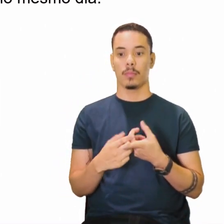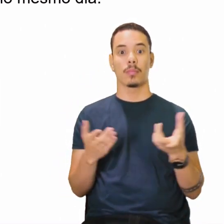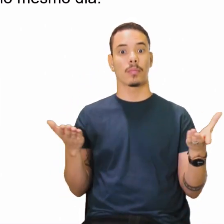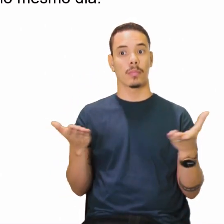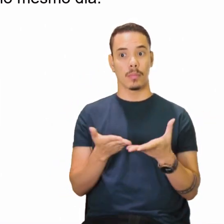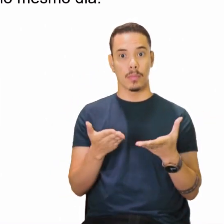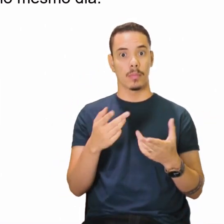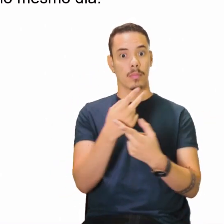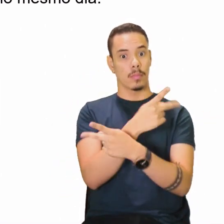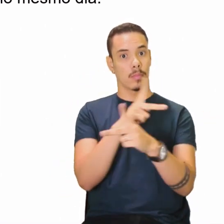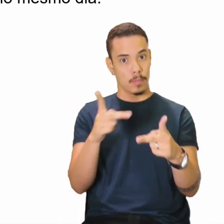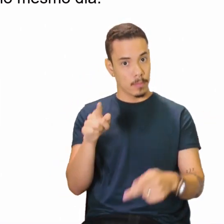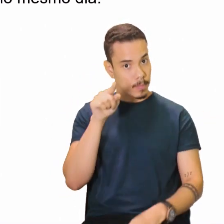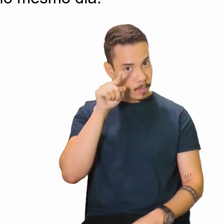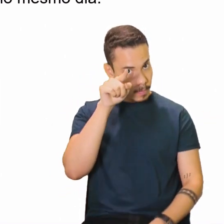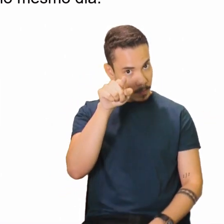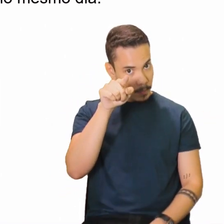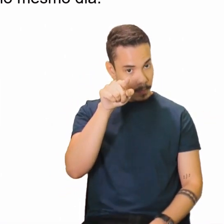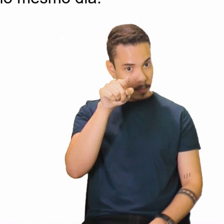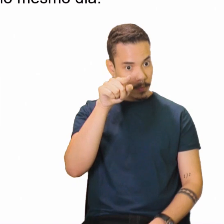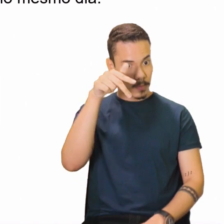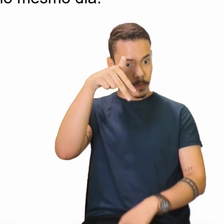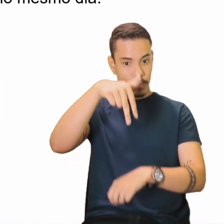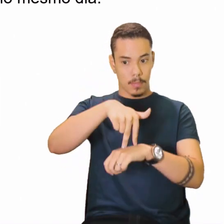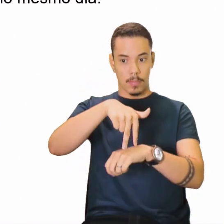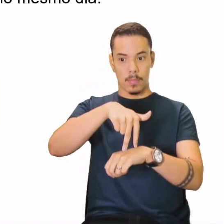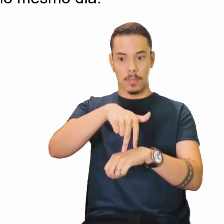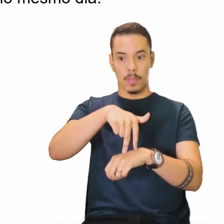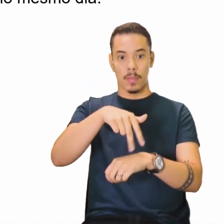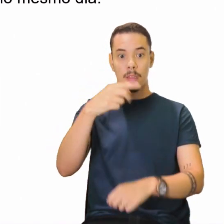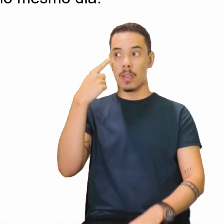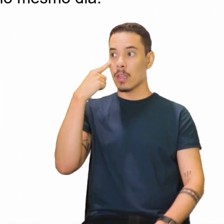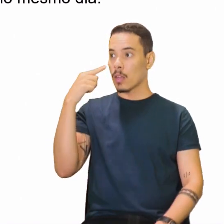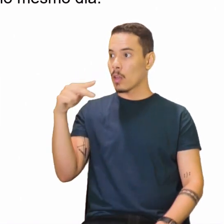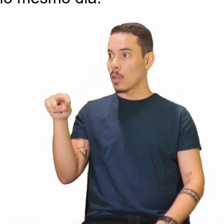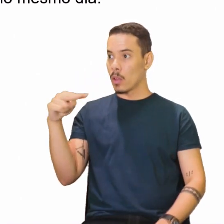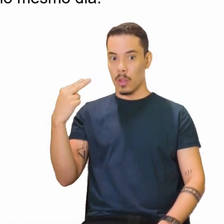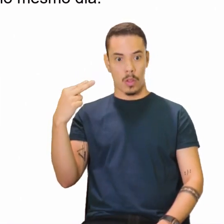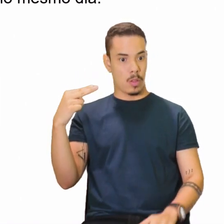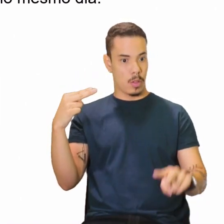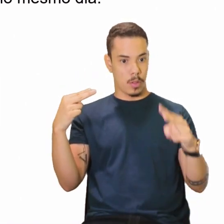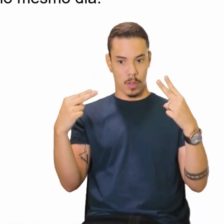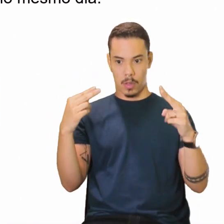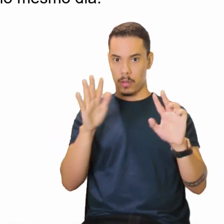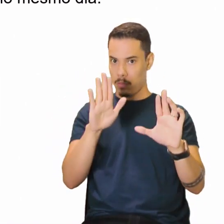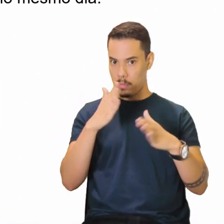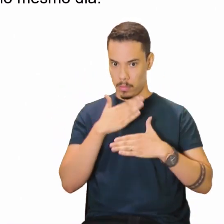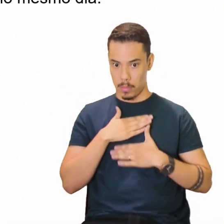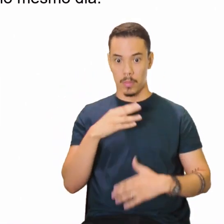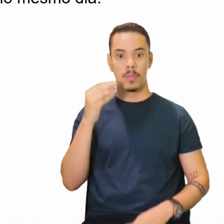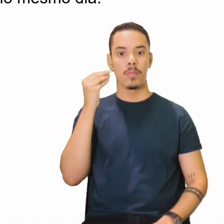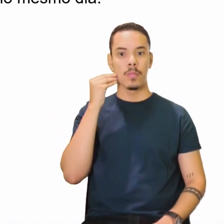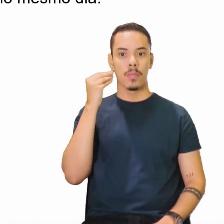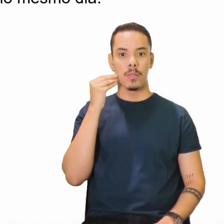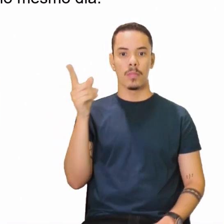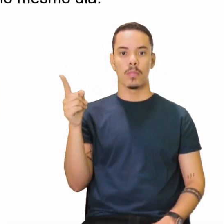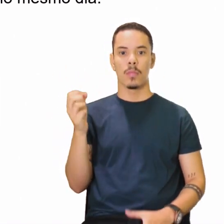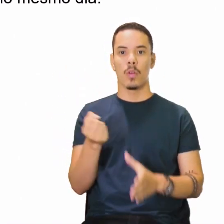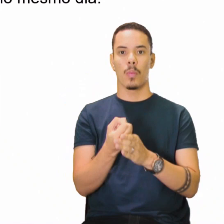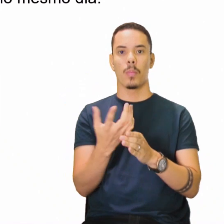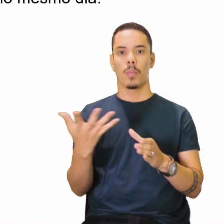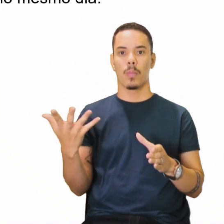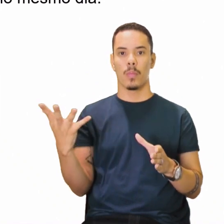você aí, você que está em pé, e quem está olhando aí do lado também, para um pouquinho. Tenta colocar isso aí no plural.